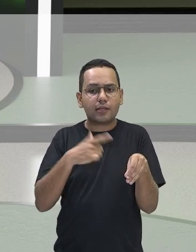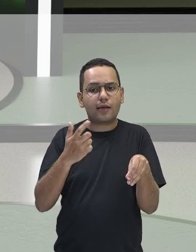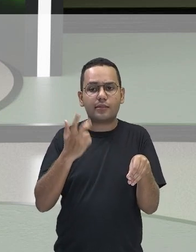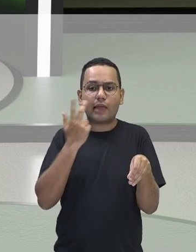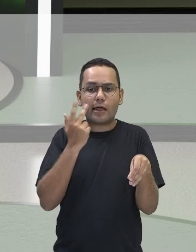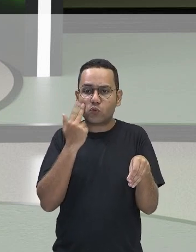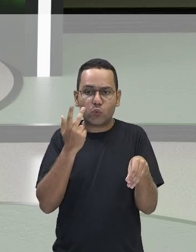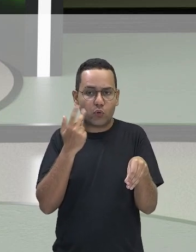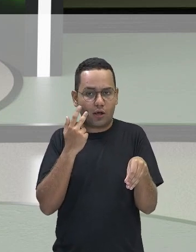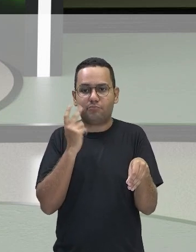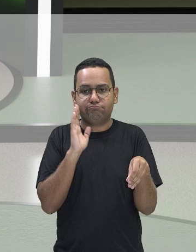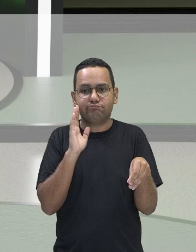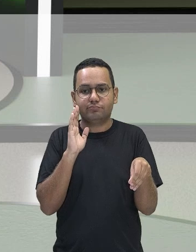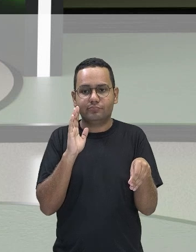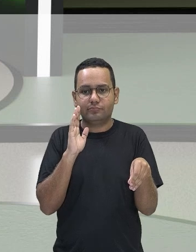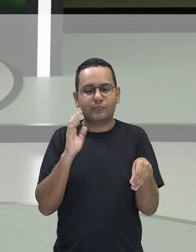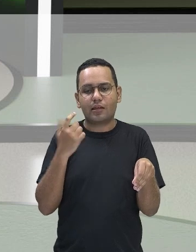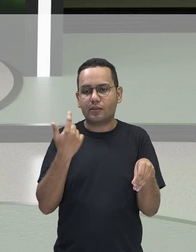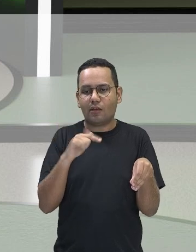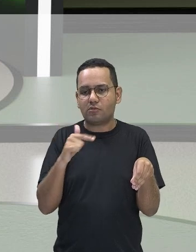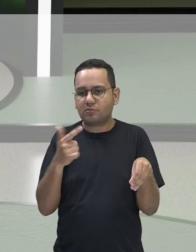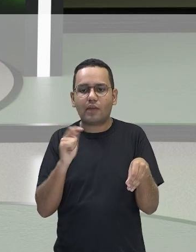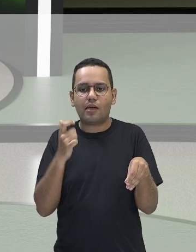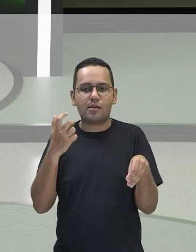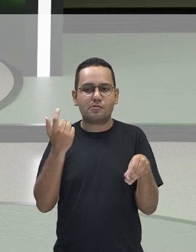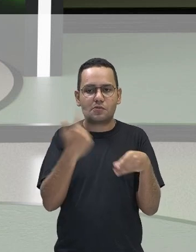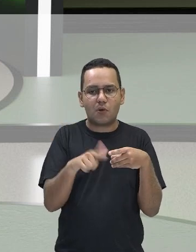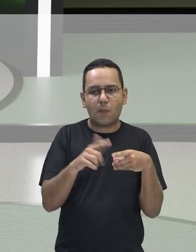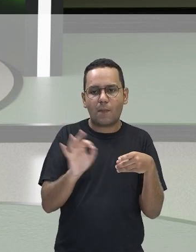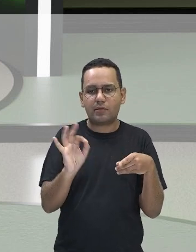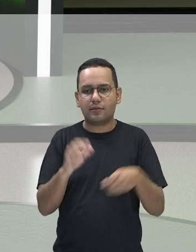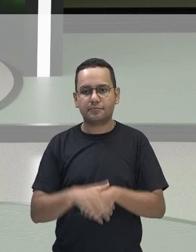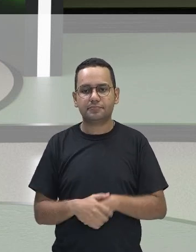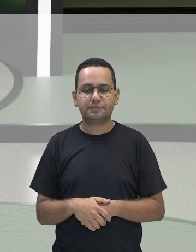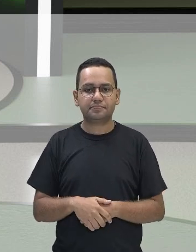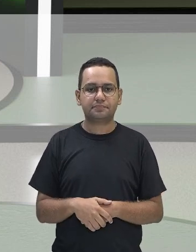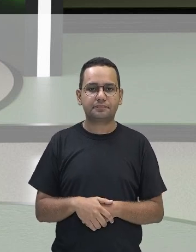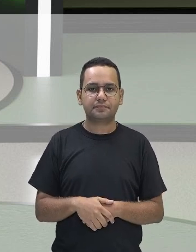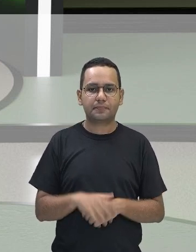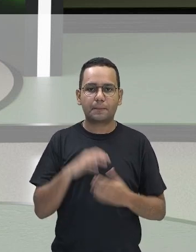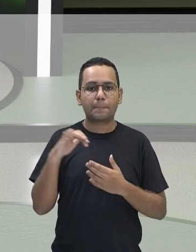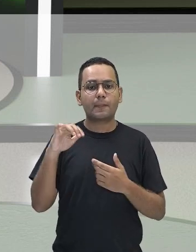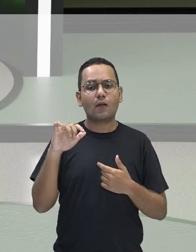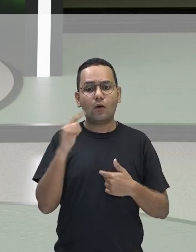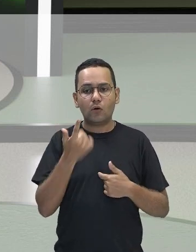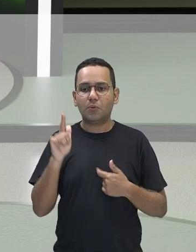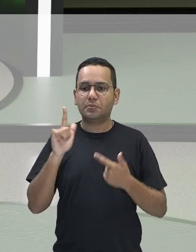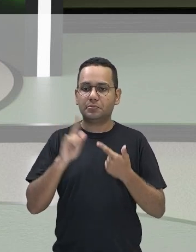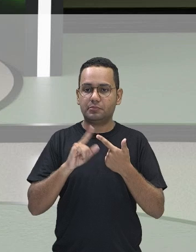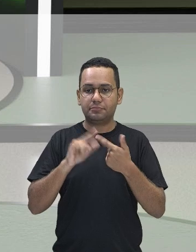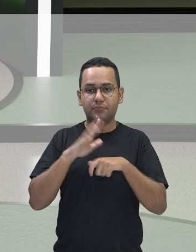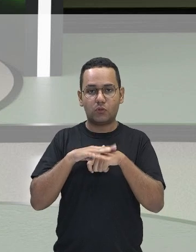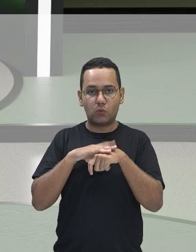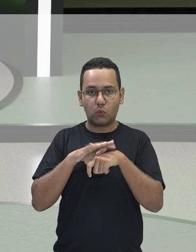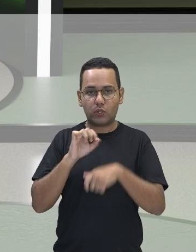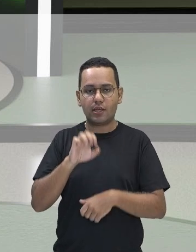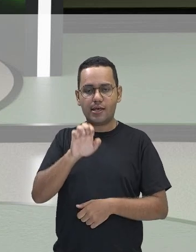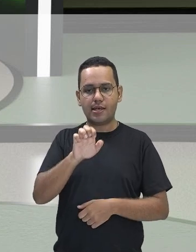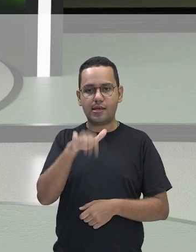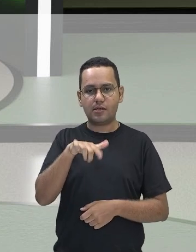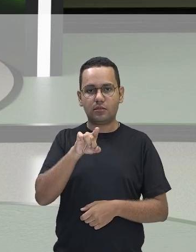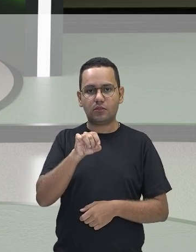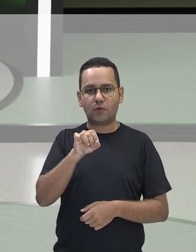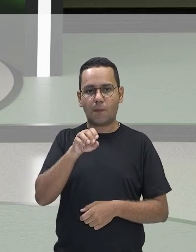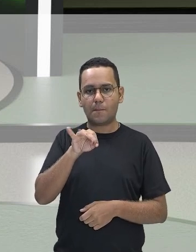flora normal. Tá? Segunda doença que acomete, né, que atinge bastante as mulheres, é a